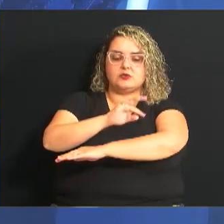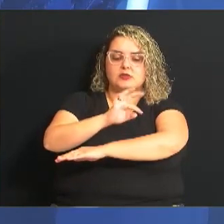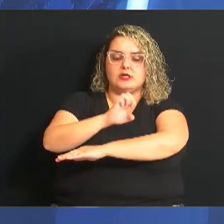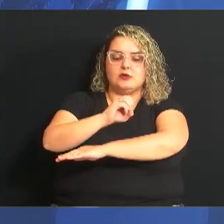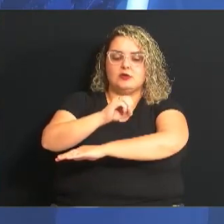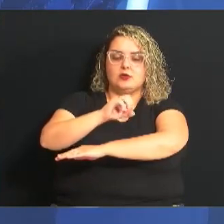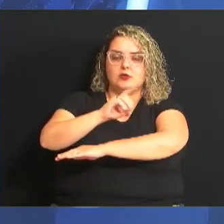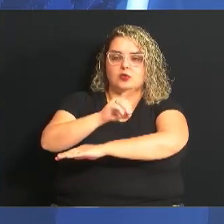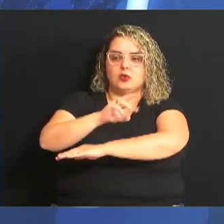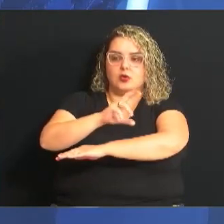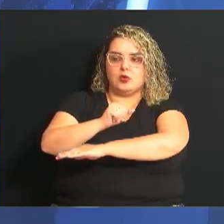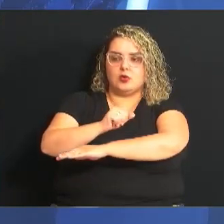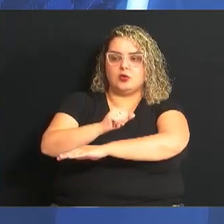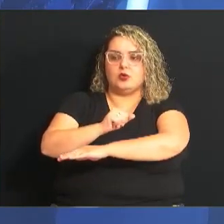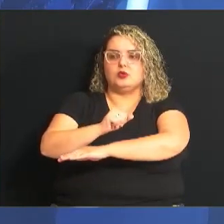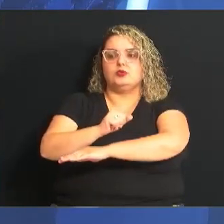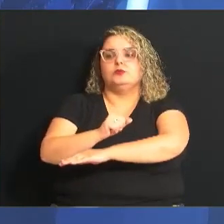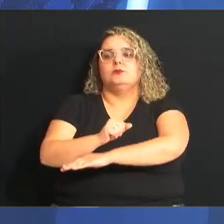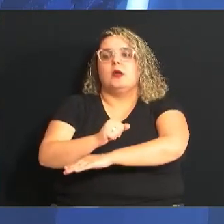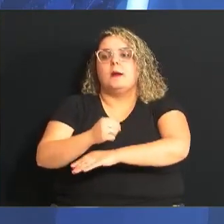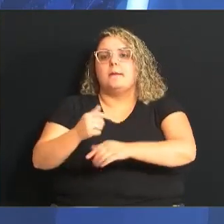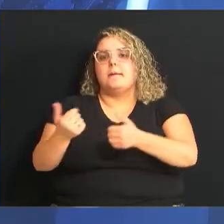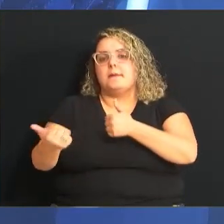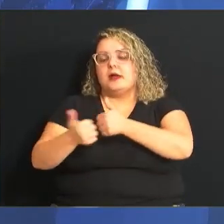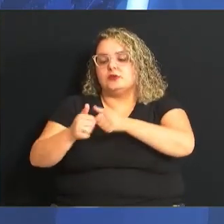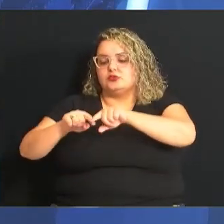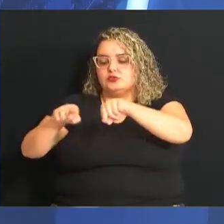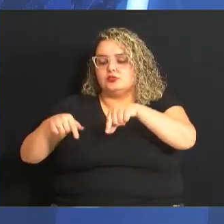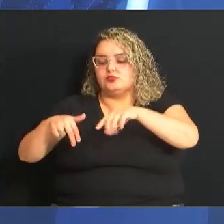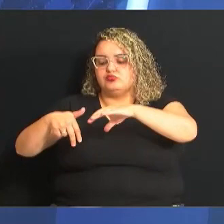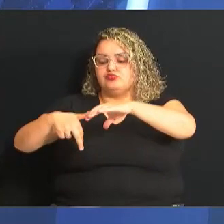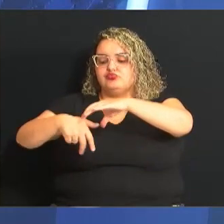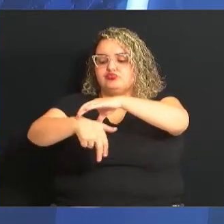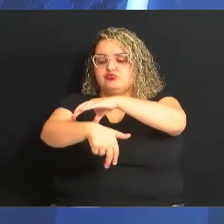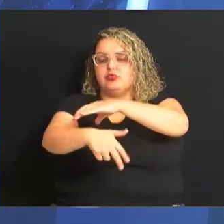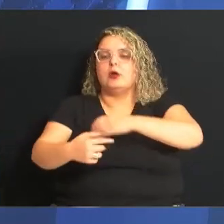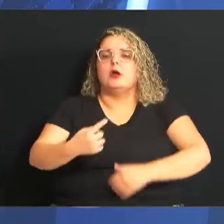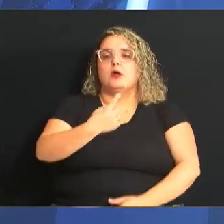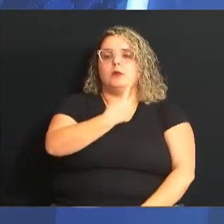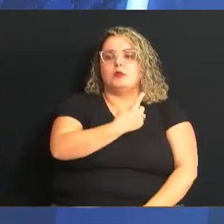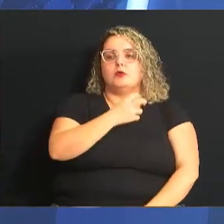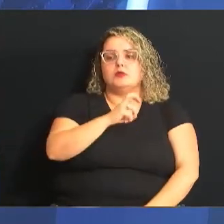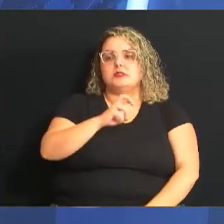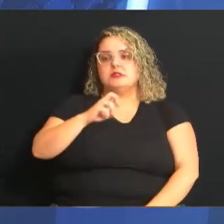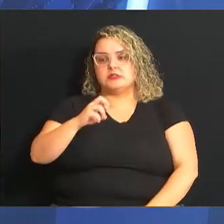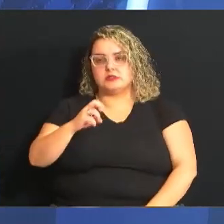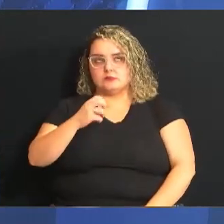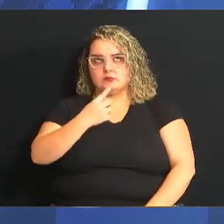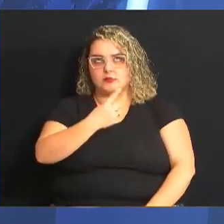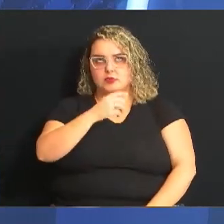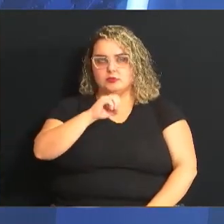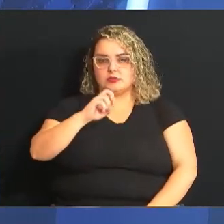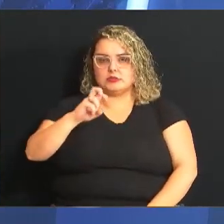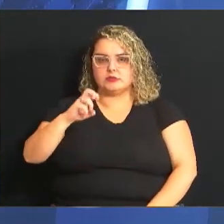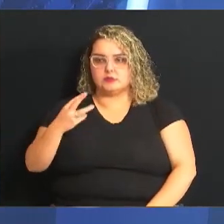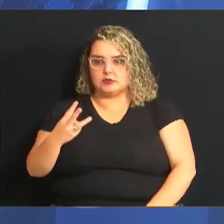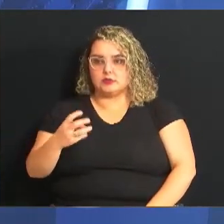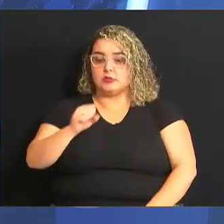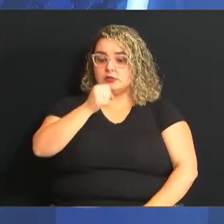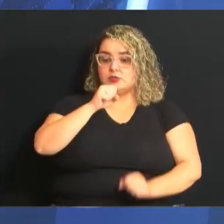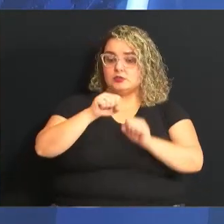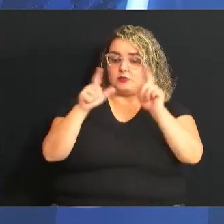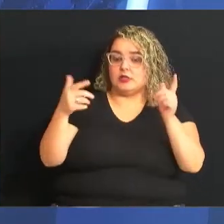lista completa de requisitos exigidos do imóvel para ter acesso ao benefício. Possuir pelo menos uma doca de